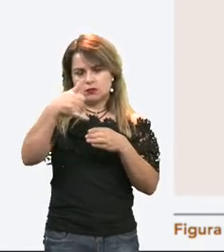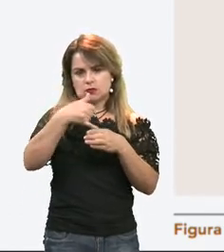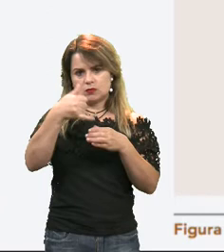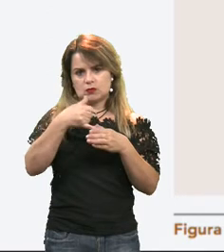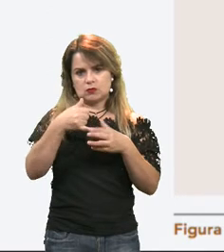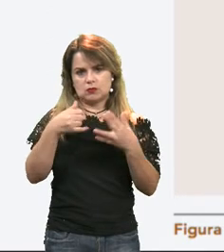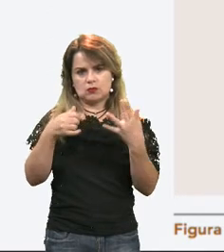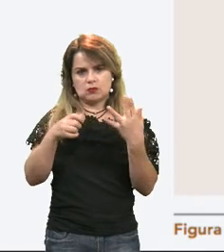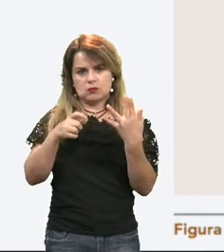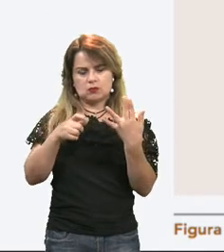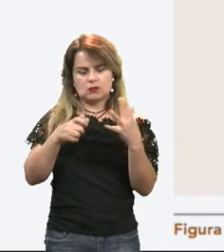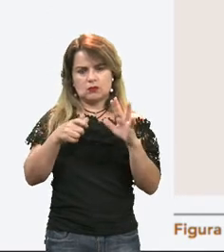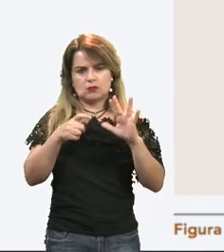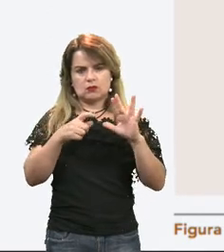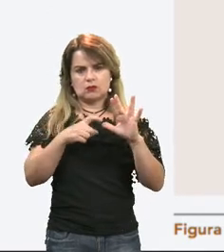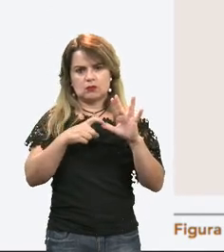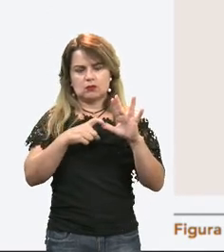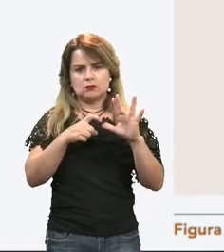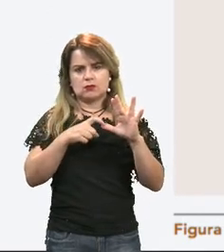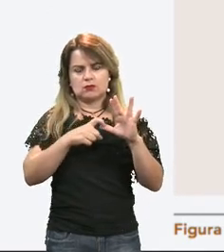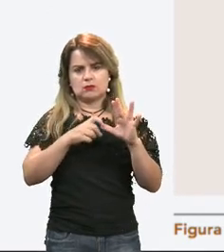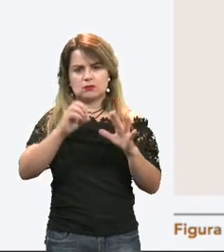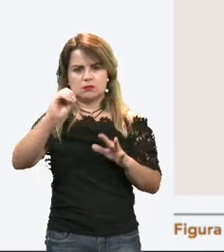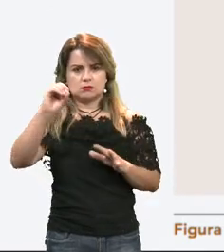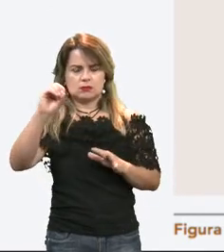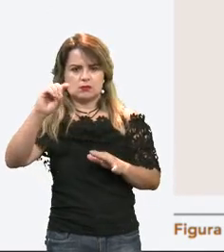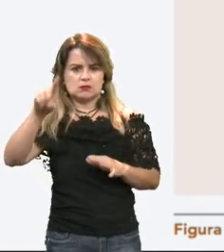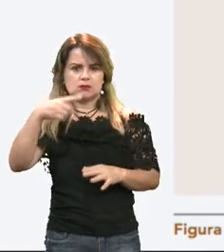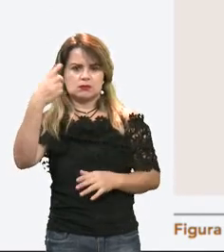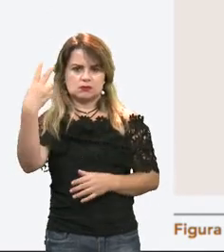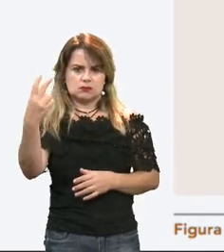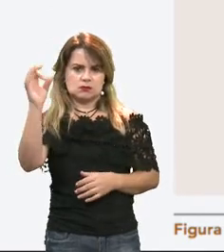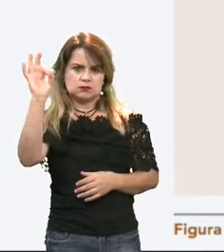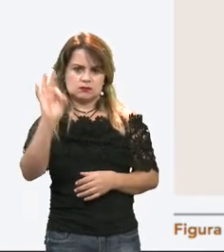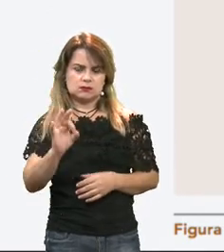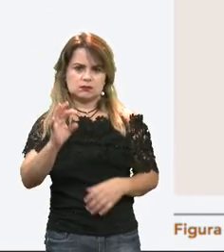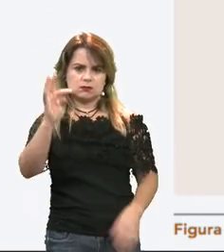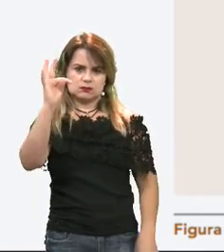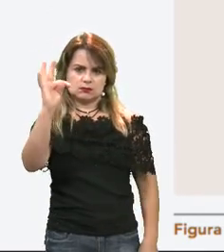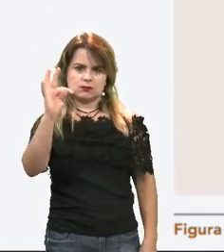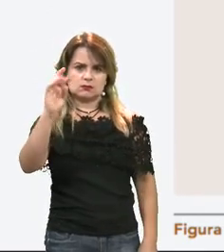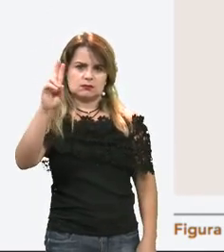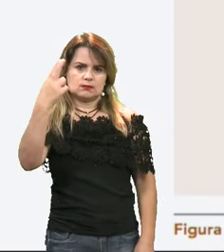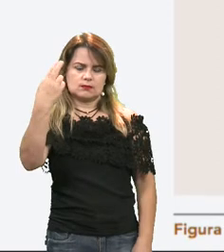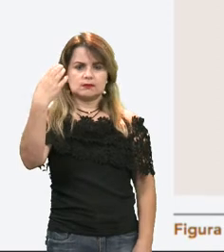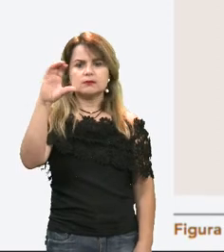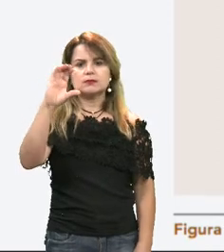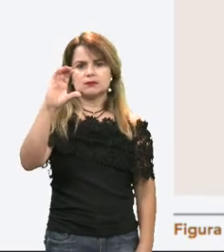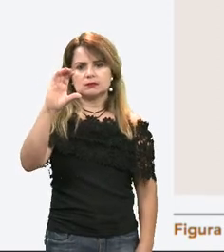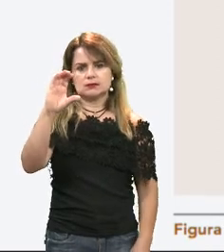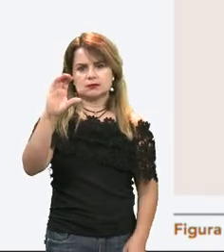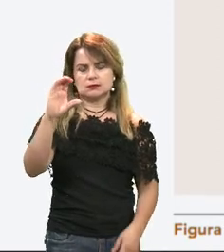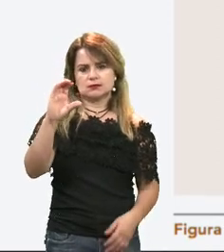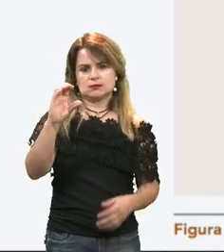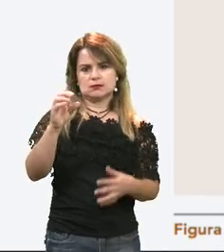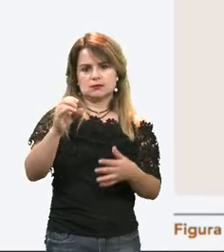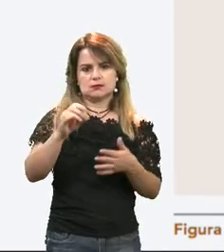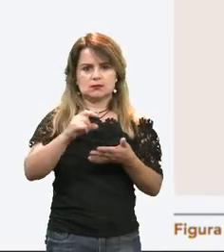até 0,2% de THC. Ok? Numa receita azul tipo